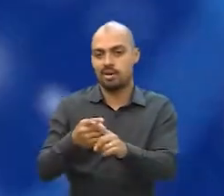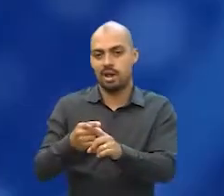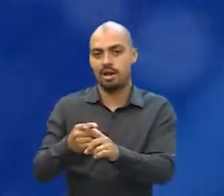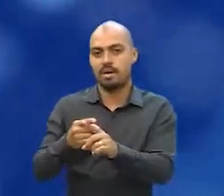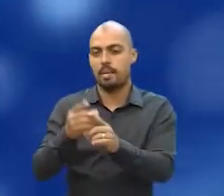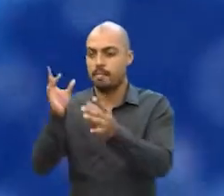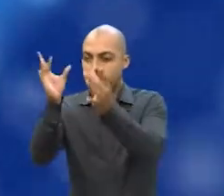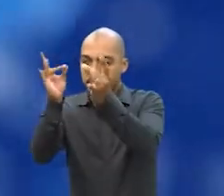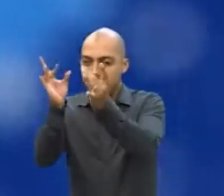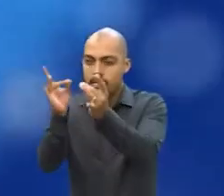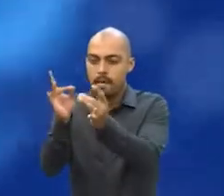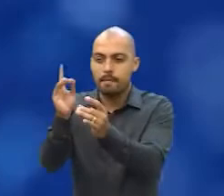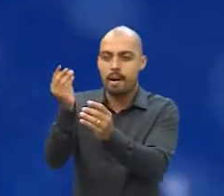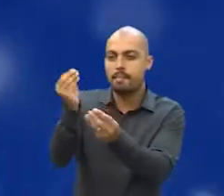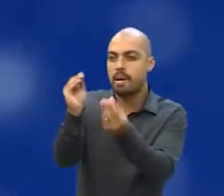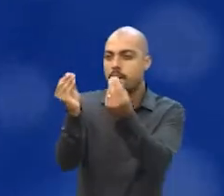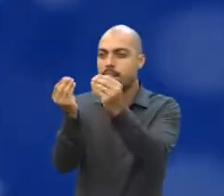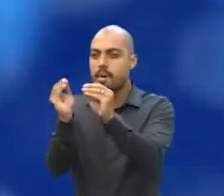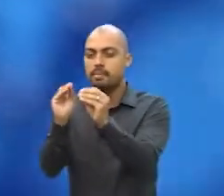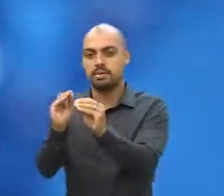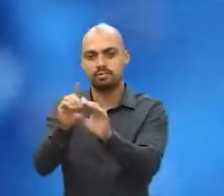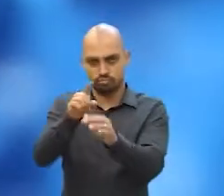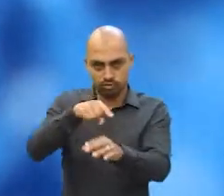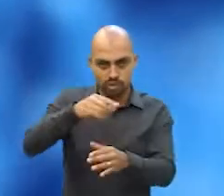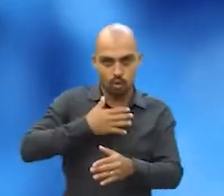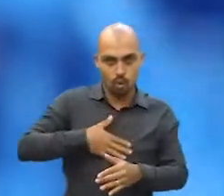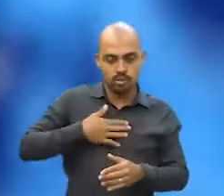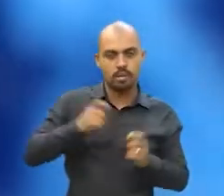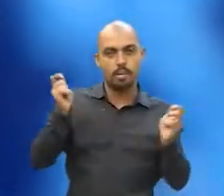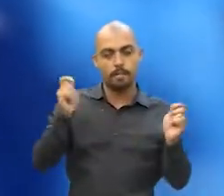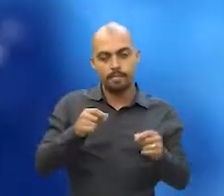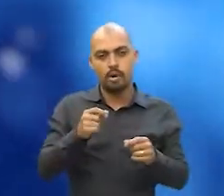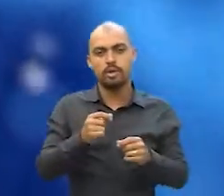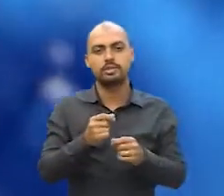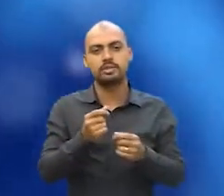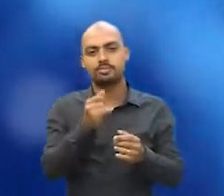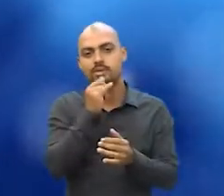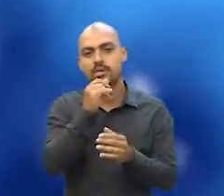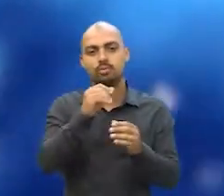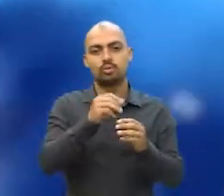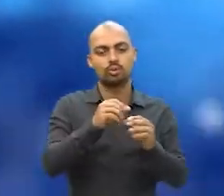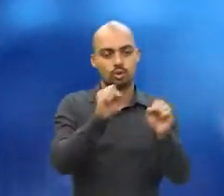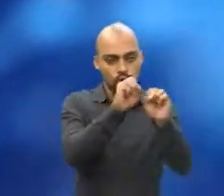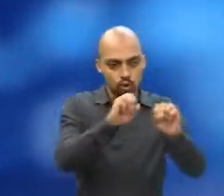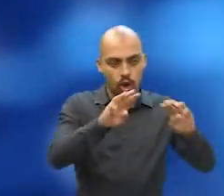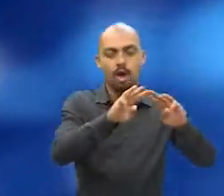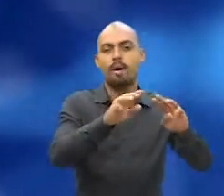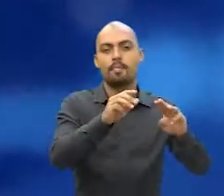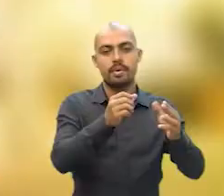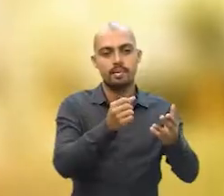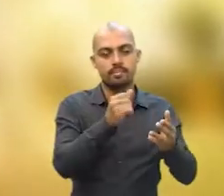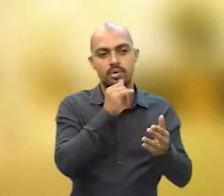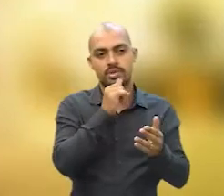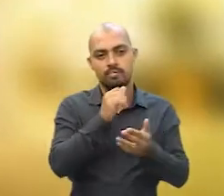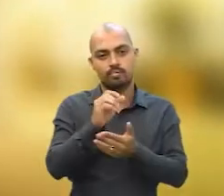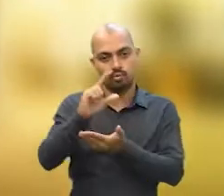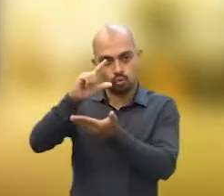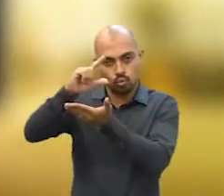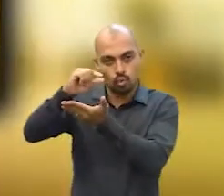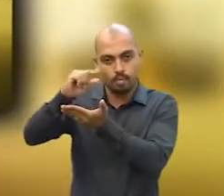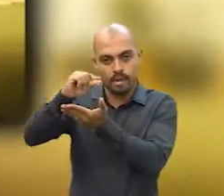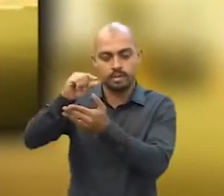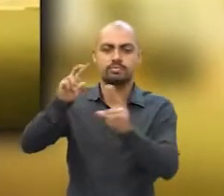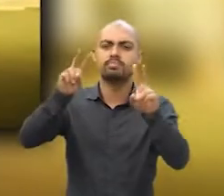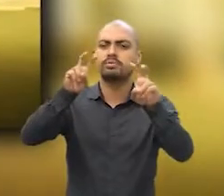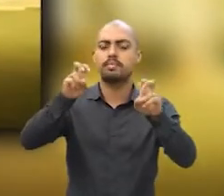enfeites. Mas quem gosta de decoração mesmo já pode começar a fazer os roteiros pelos shoppings da cidade. No Parque Dom Pedro, o